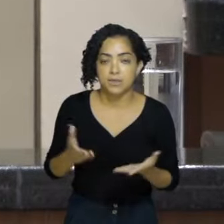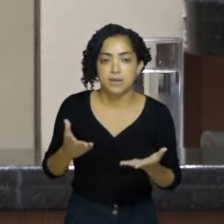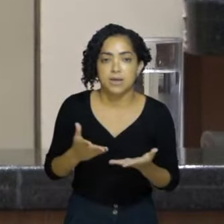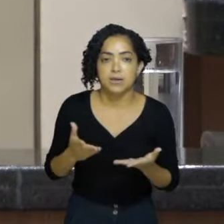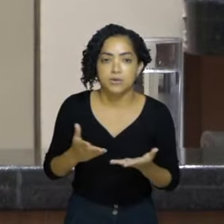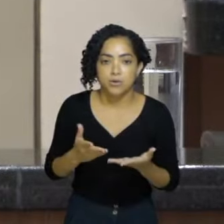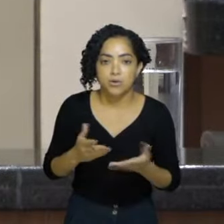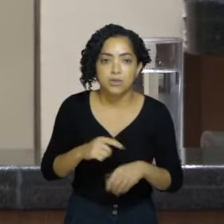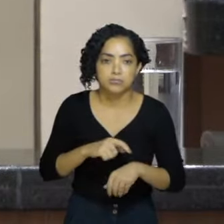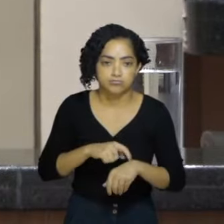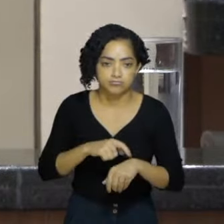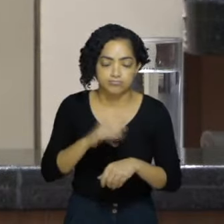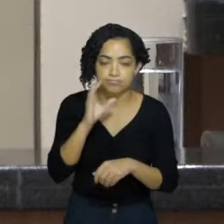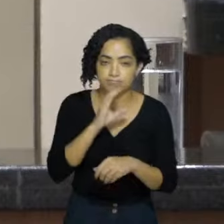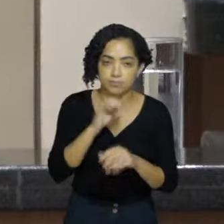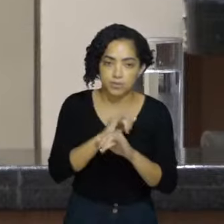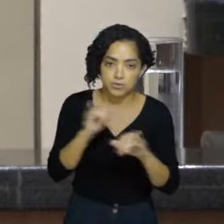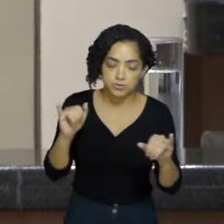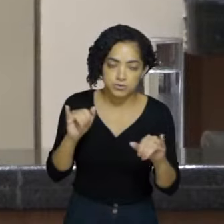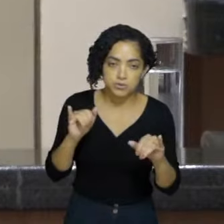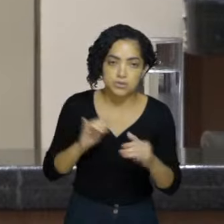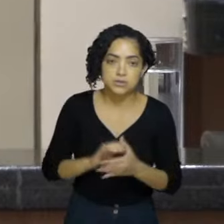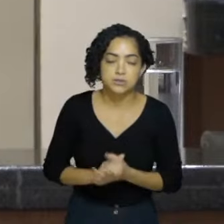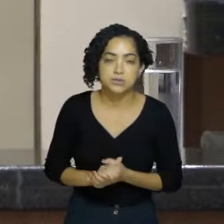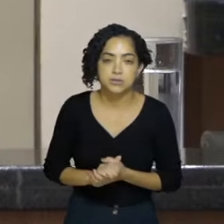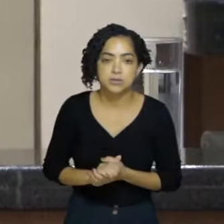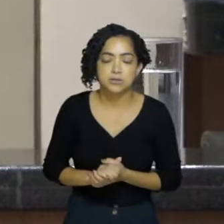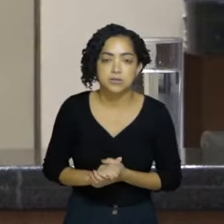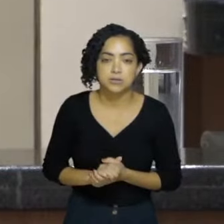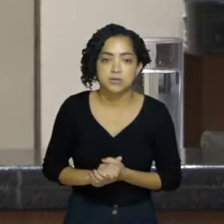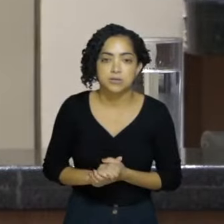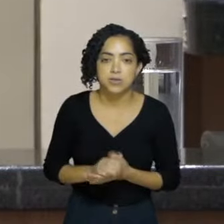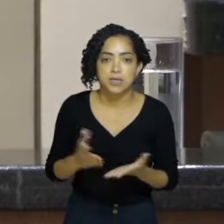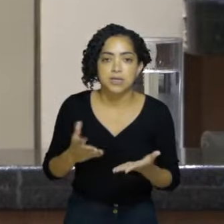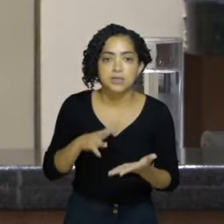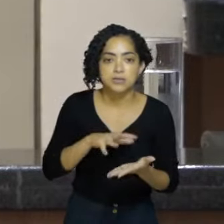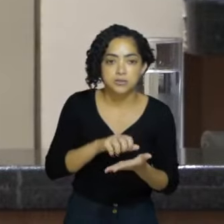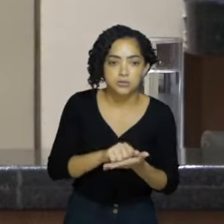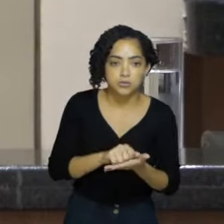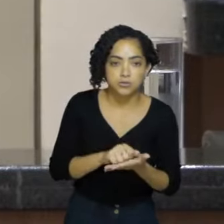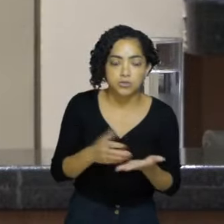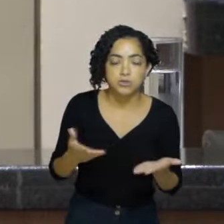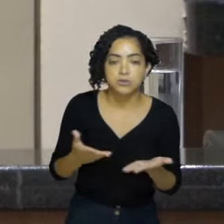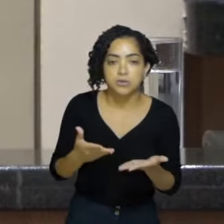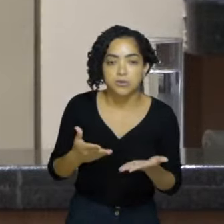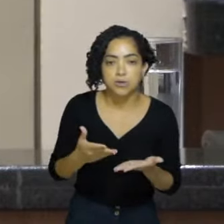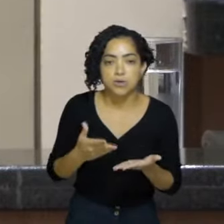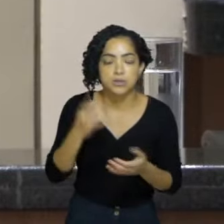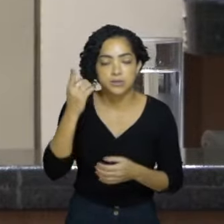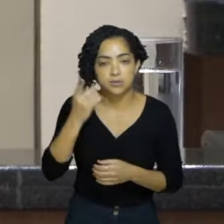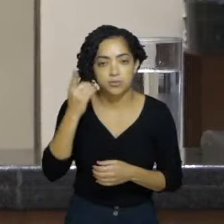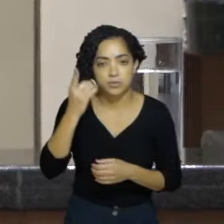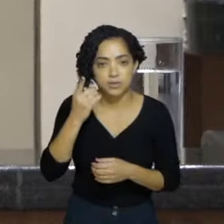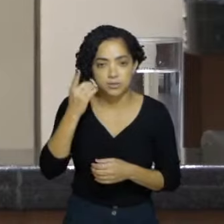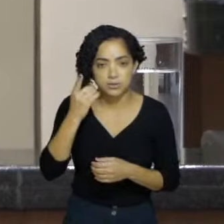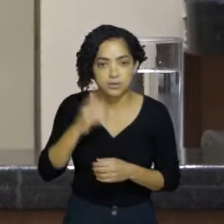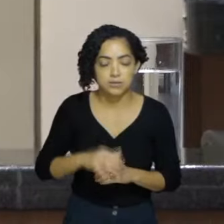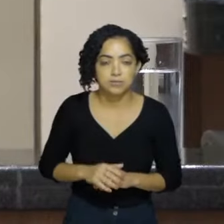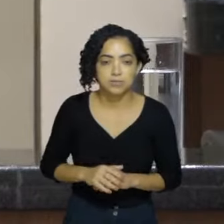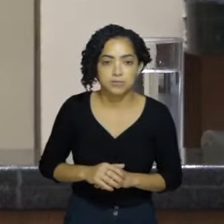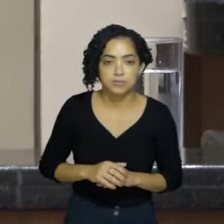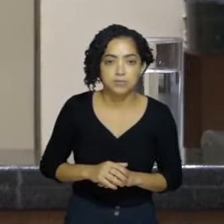Passamos às breves comunicações. Inscrita para falar, deputada